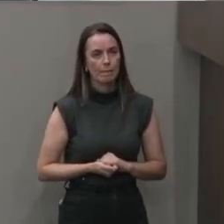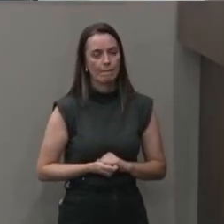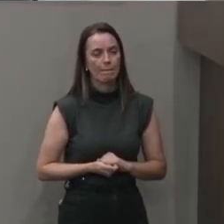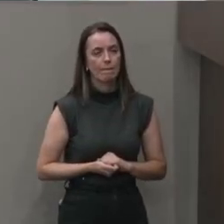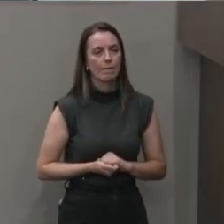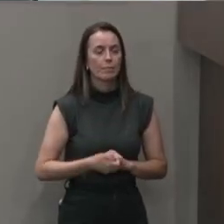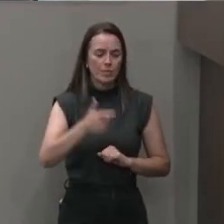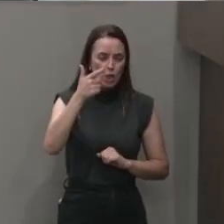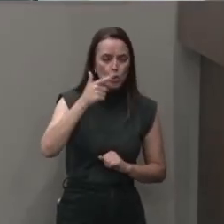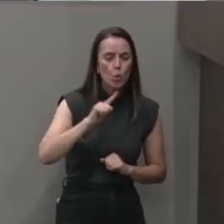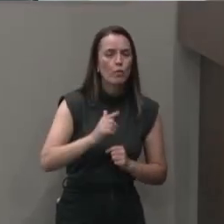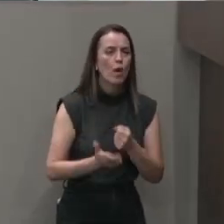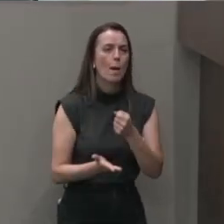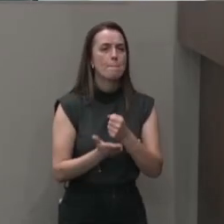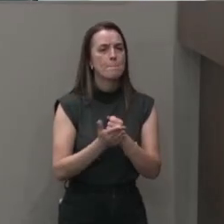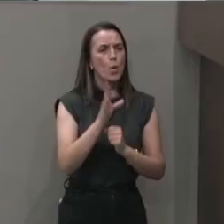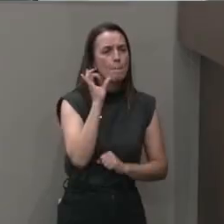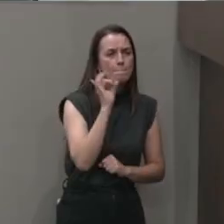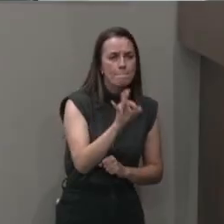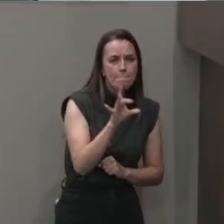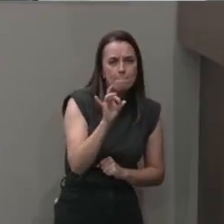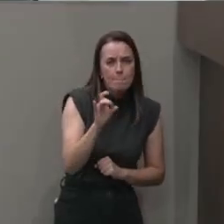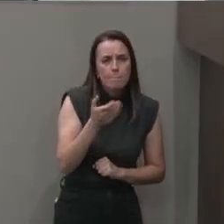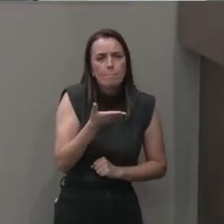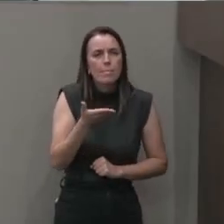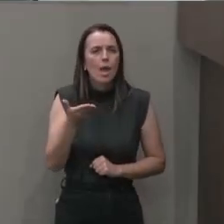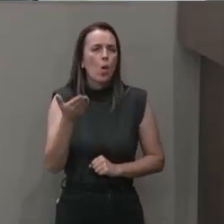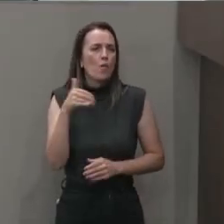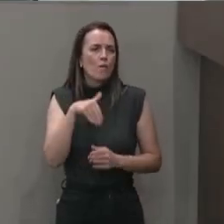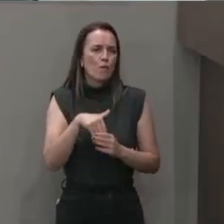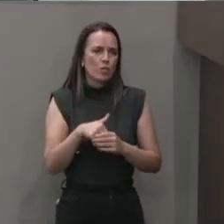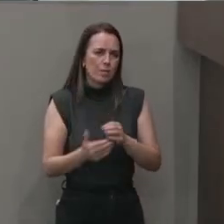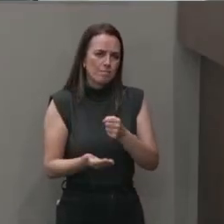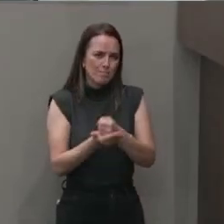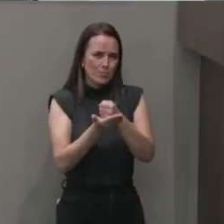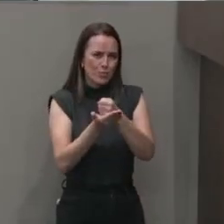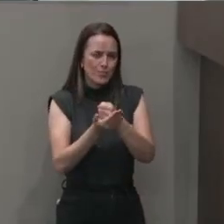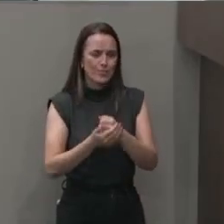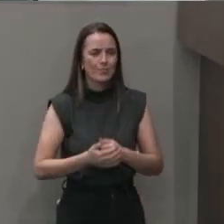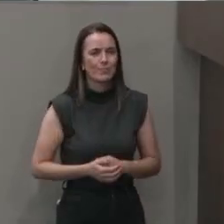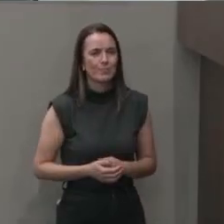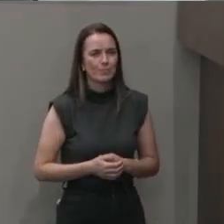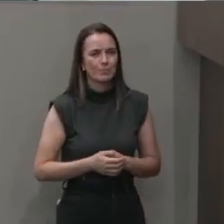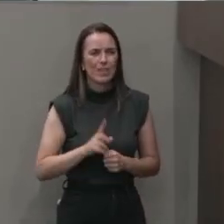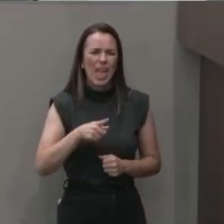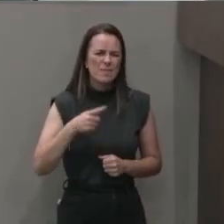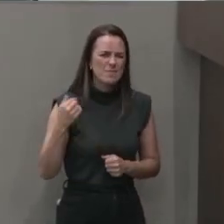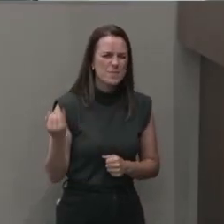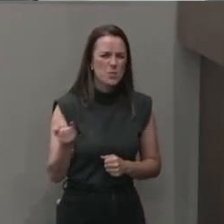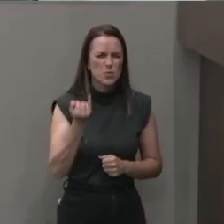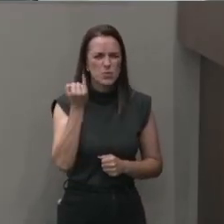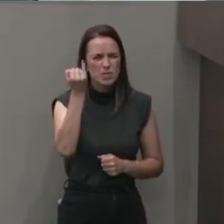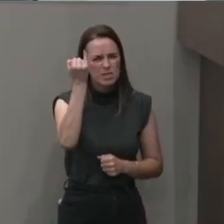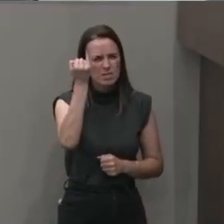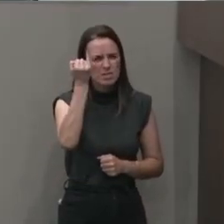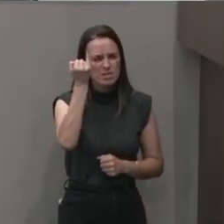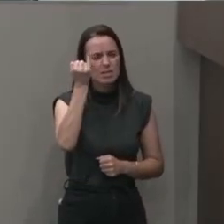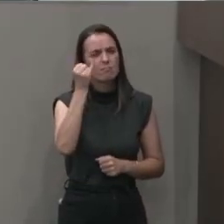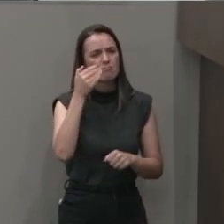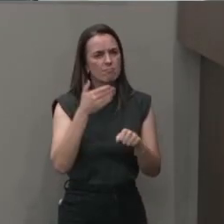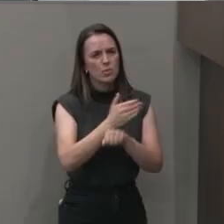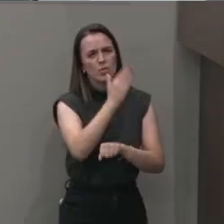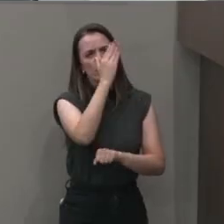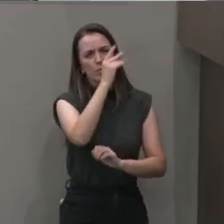mais uma vez, com o apoio de cada um dos senhores nesse voto favorável, que é primordial para a aprovação